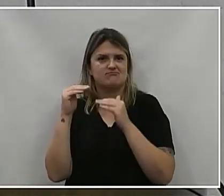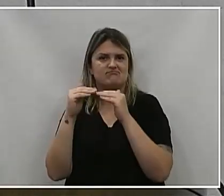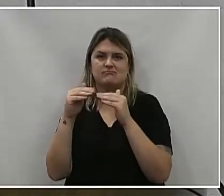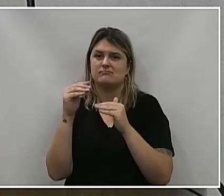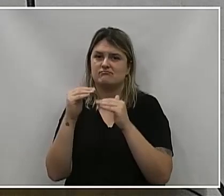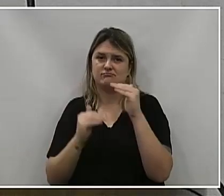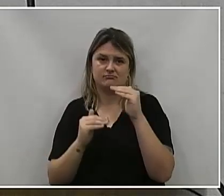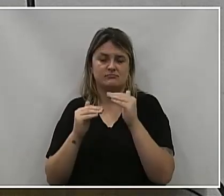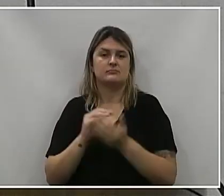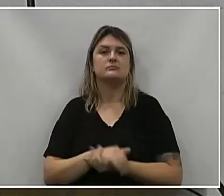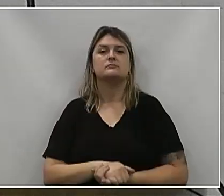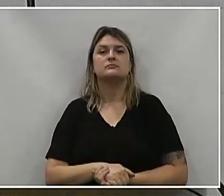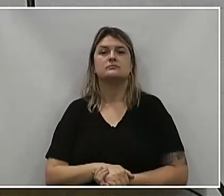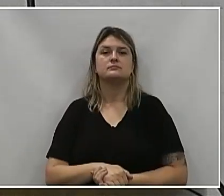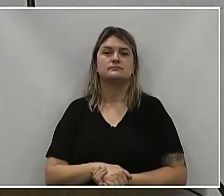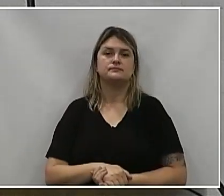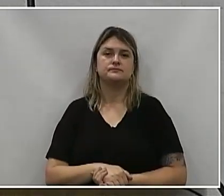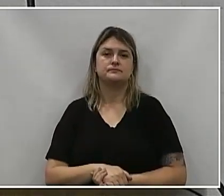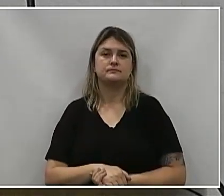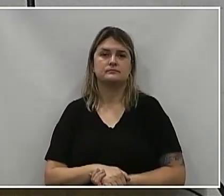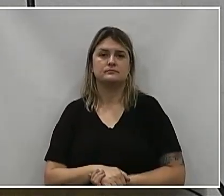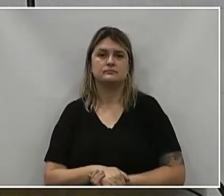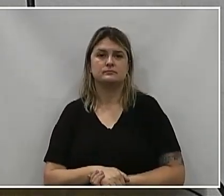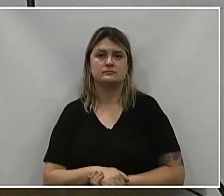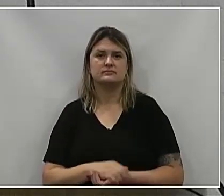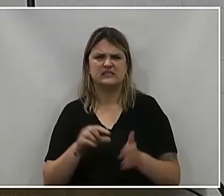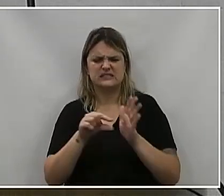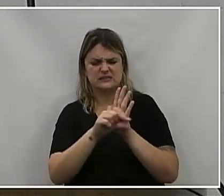uma cláusula um tanto quanto